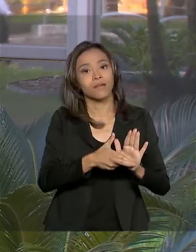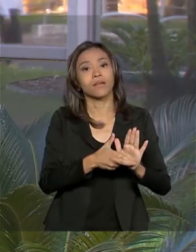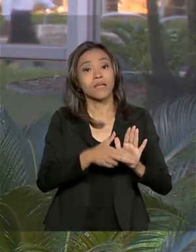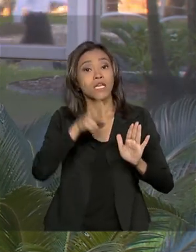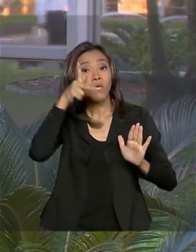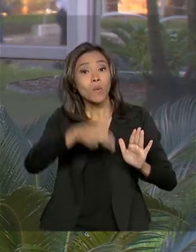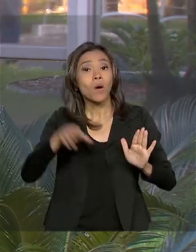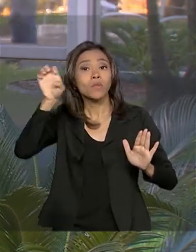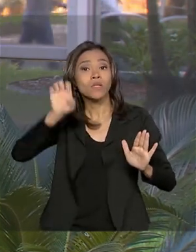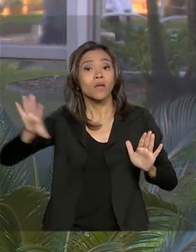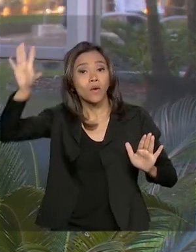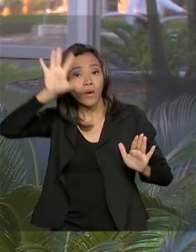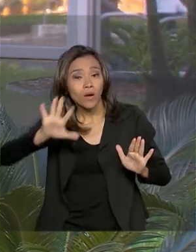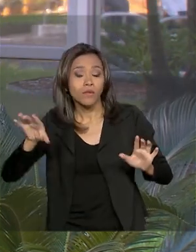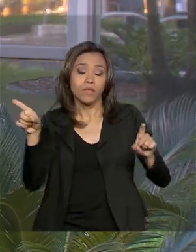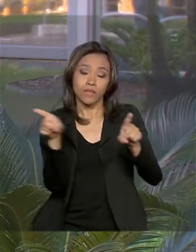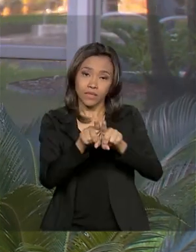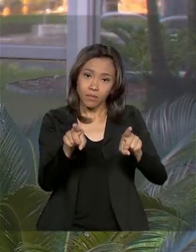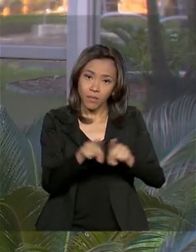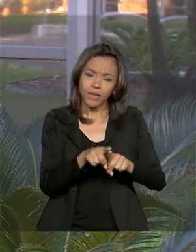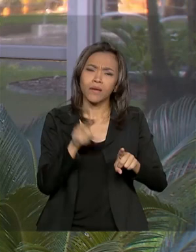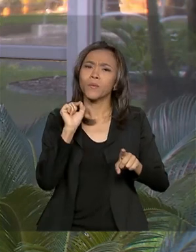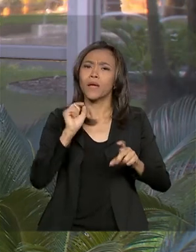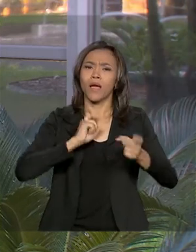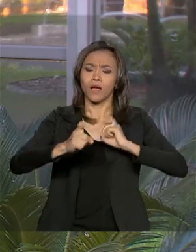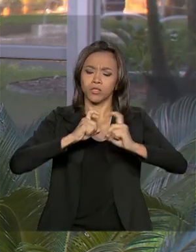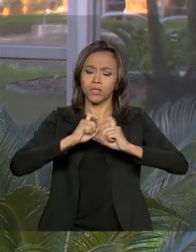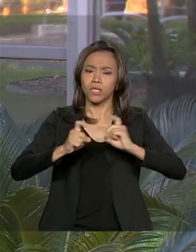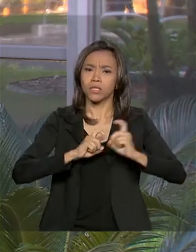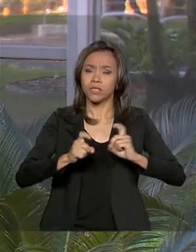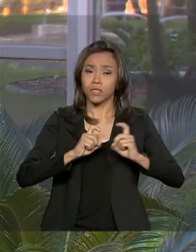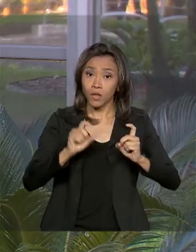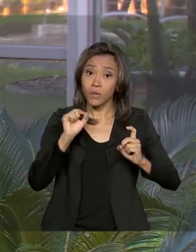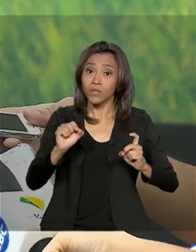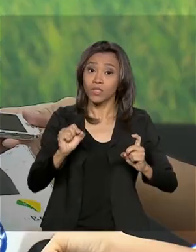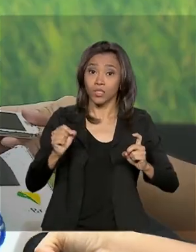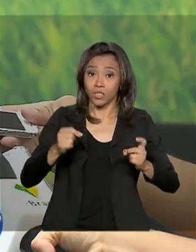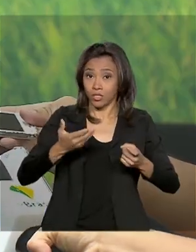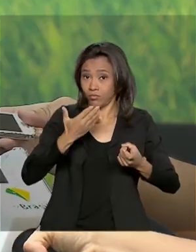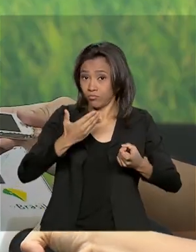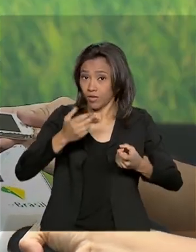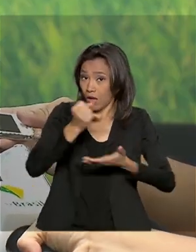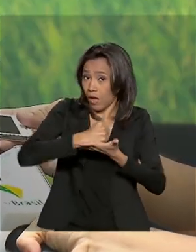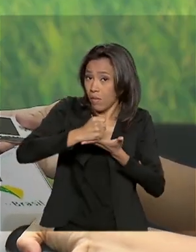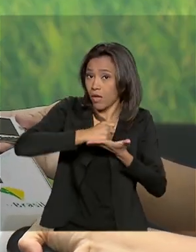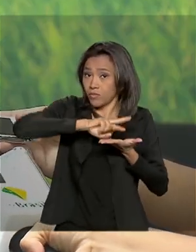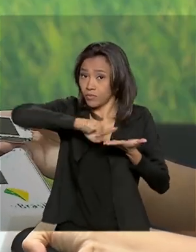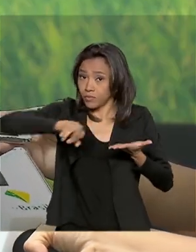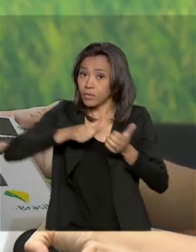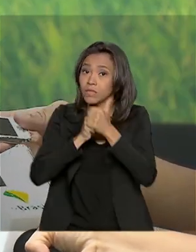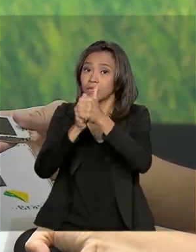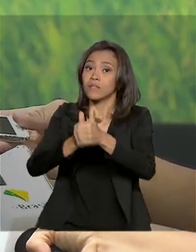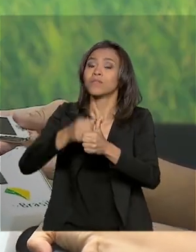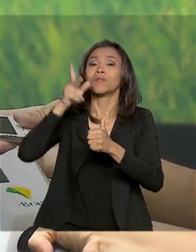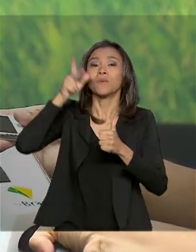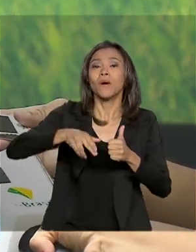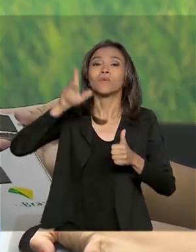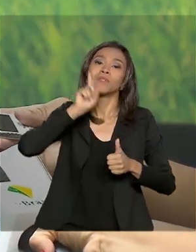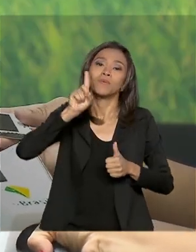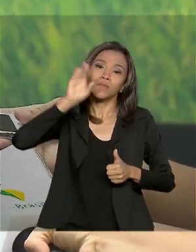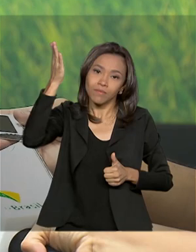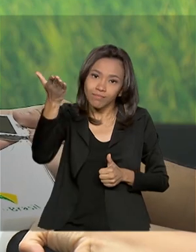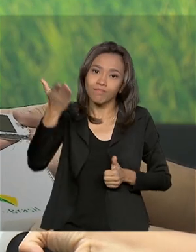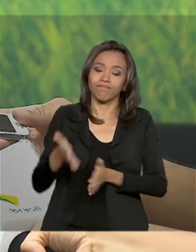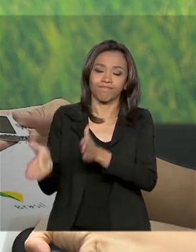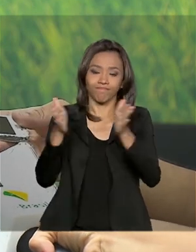Europeia e também pela Administração de Alimentos e Remédios dos Estados Unidos. De forma geral, está bastante seguro. nossos resultados